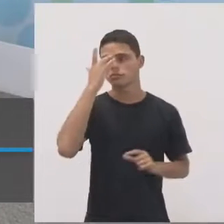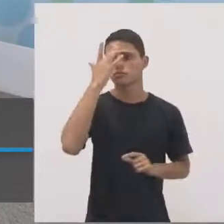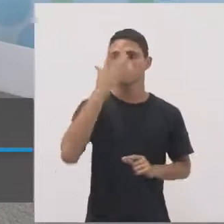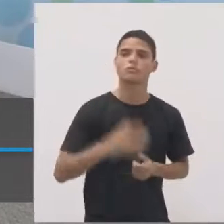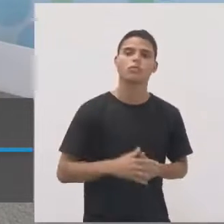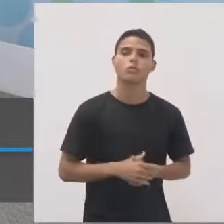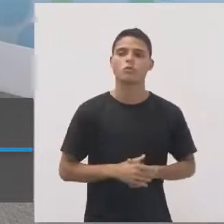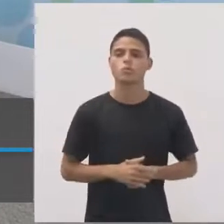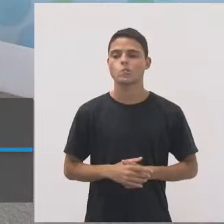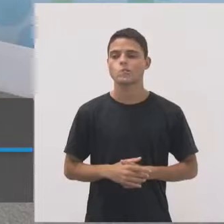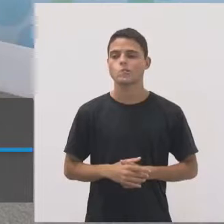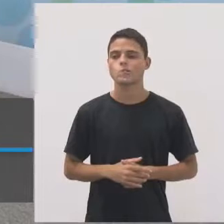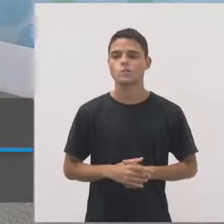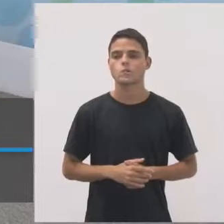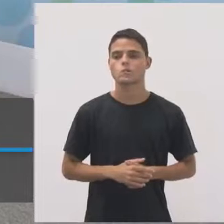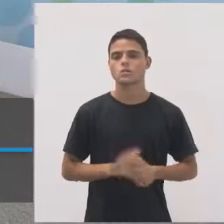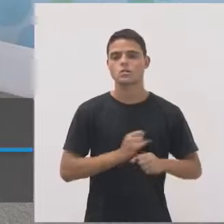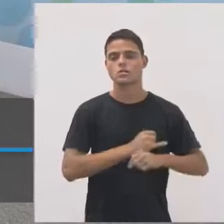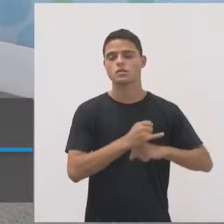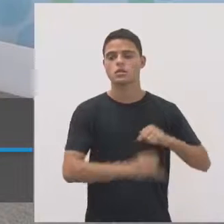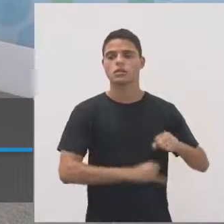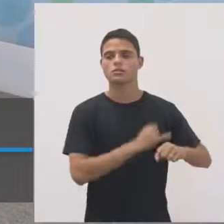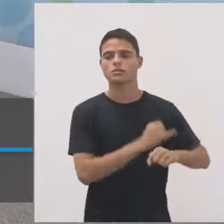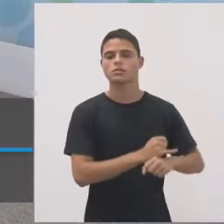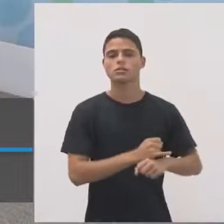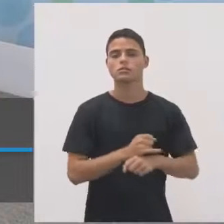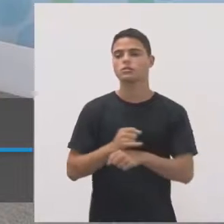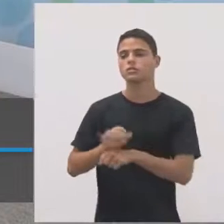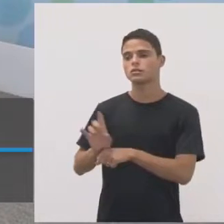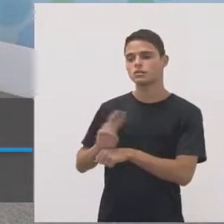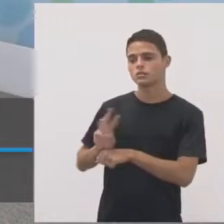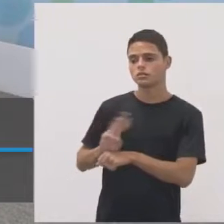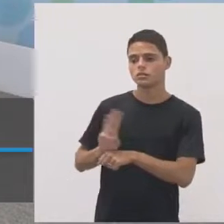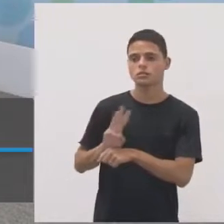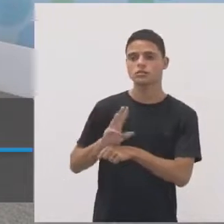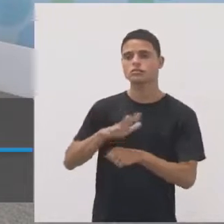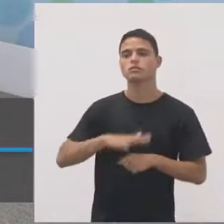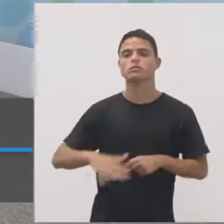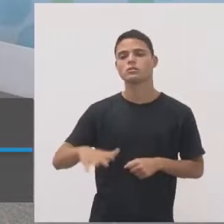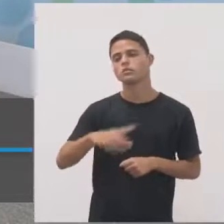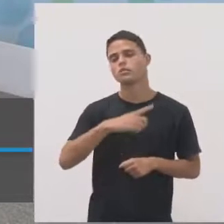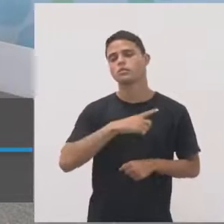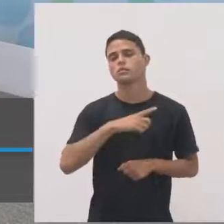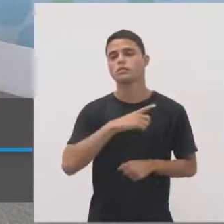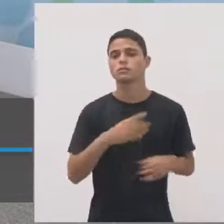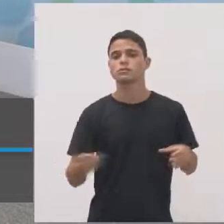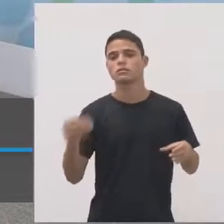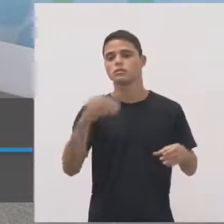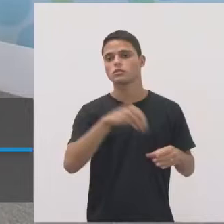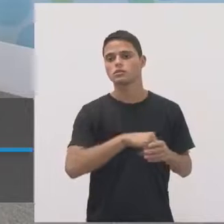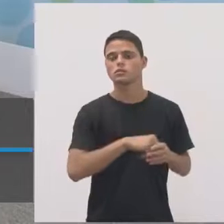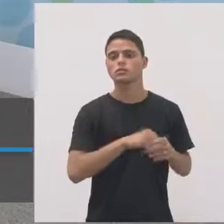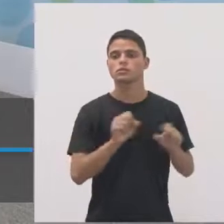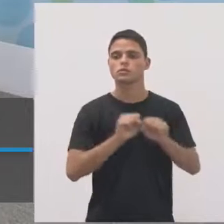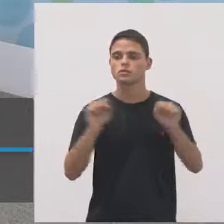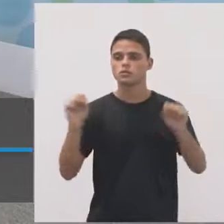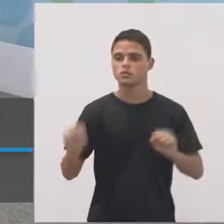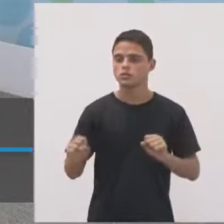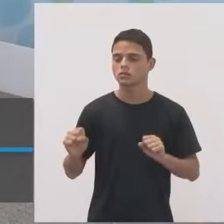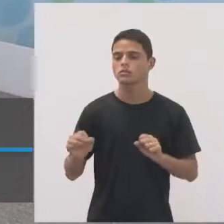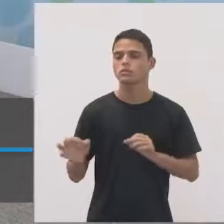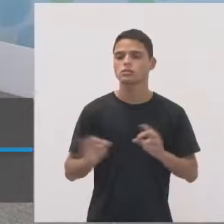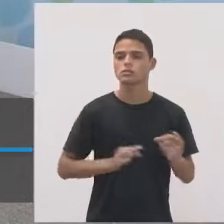vai ligar a internet no Wi-Fi, Então, tudo isso eles compilam, né? Eles colocam dentro do sistema operacional. E